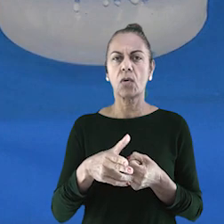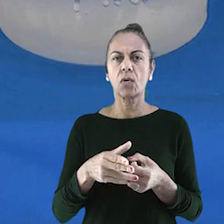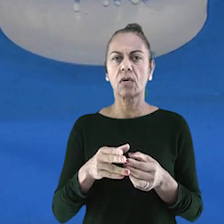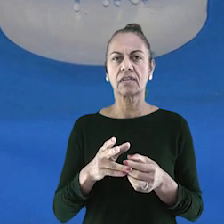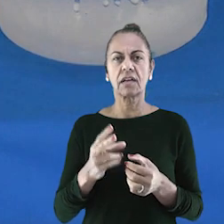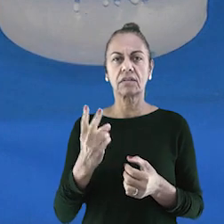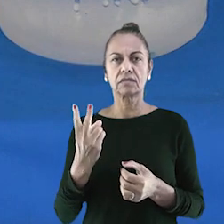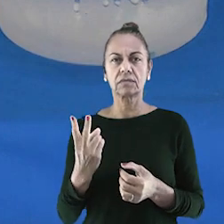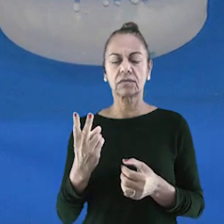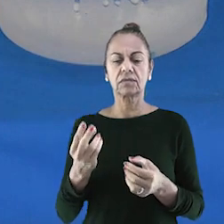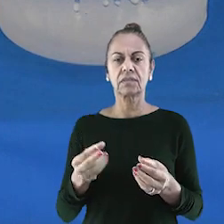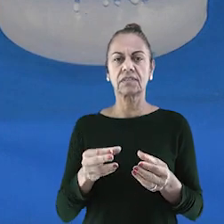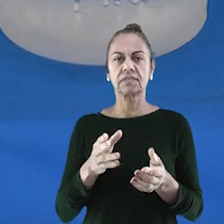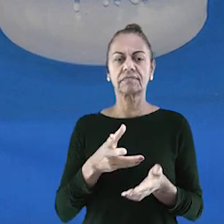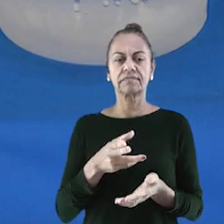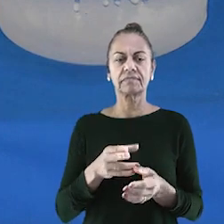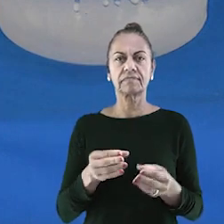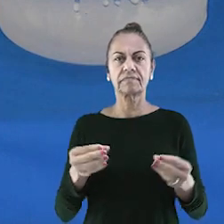dois.